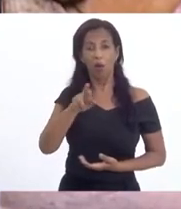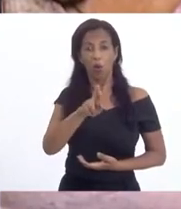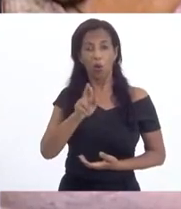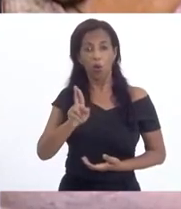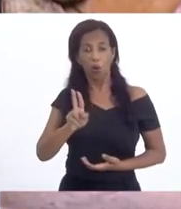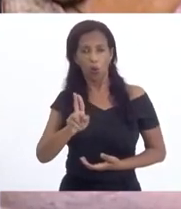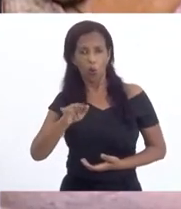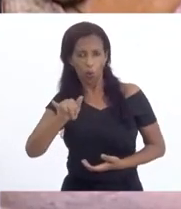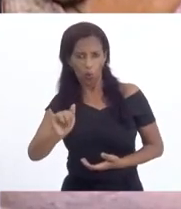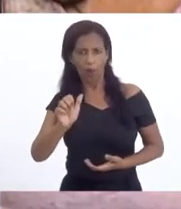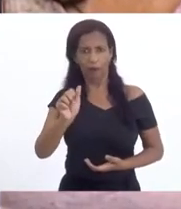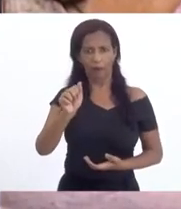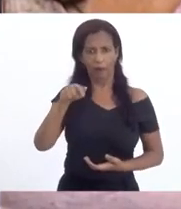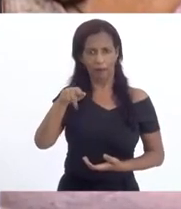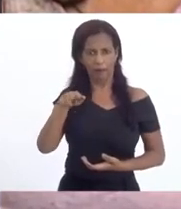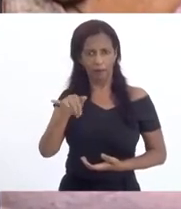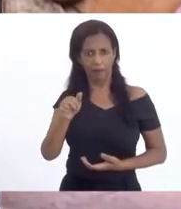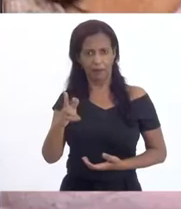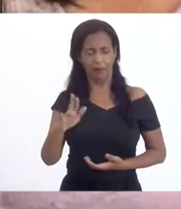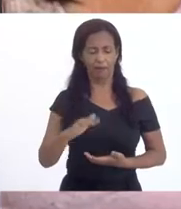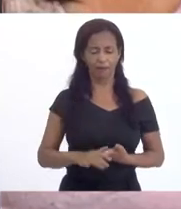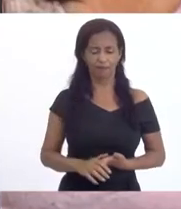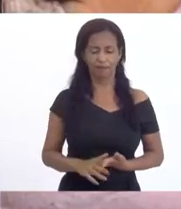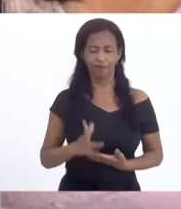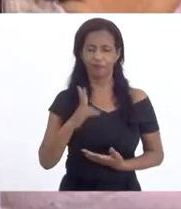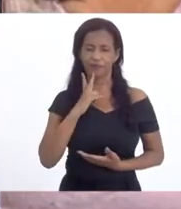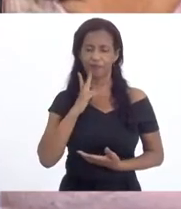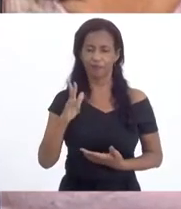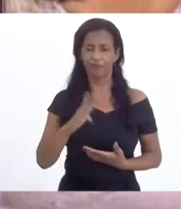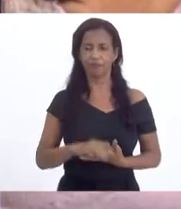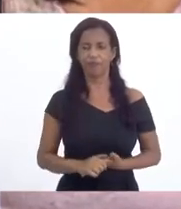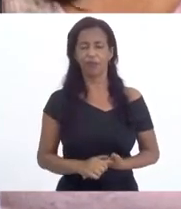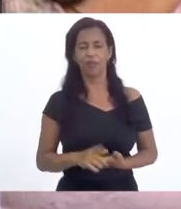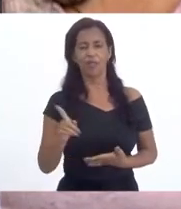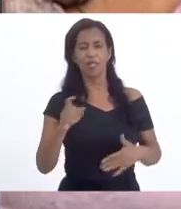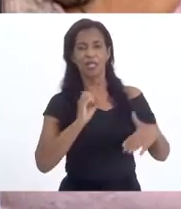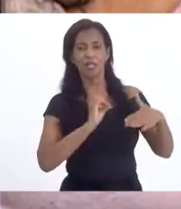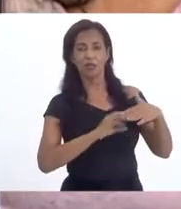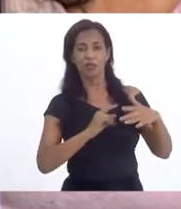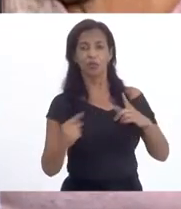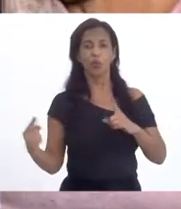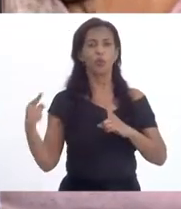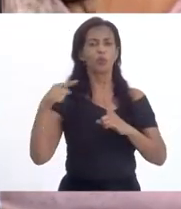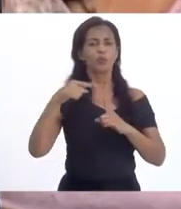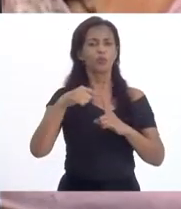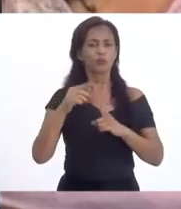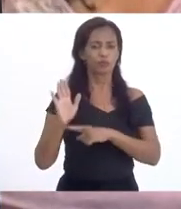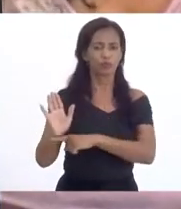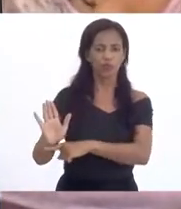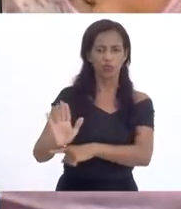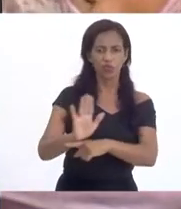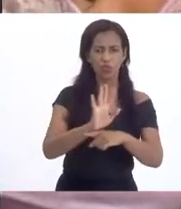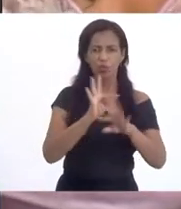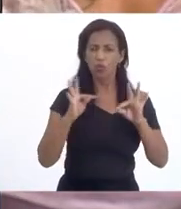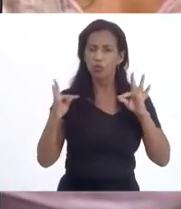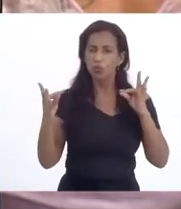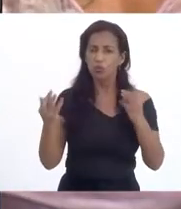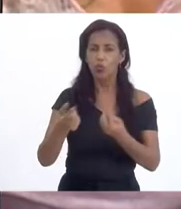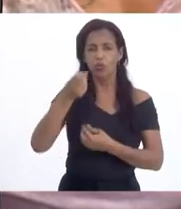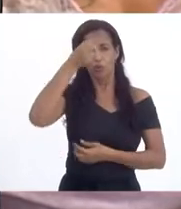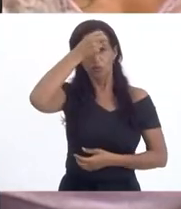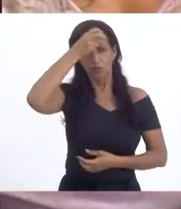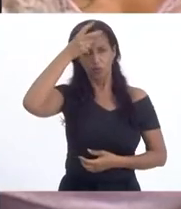do André Rui Aguiar, ele me disse, prefeito, esse fundo tem o objetivo de ajudar todos os municípios